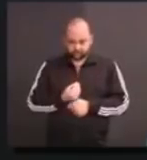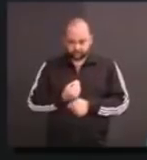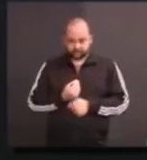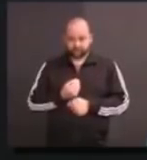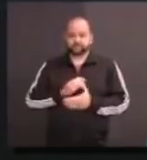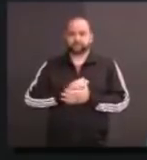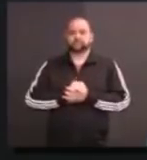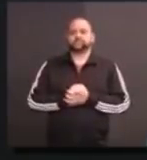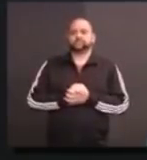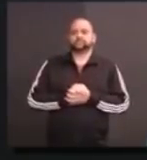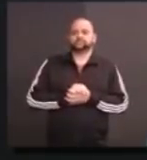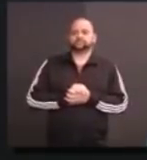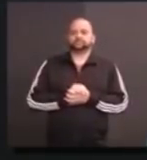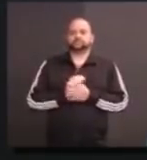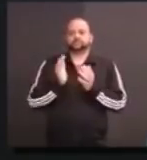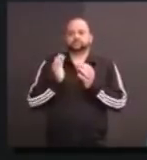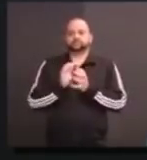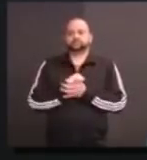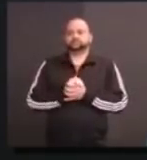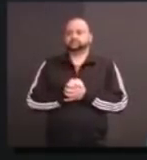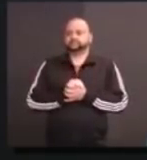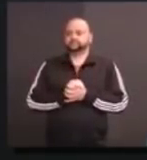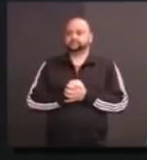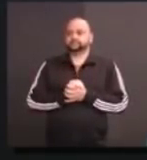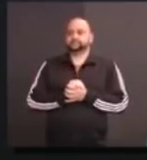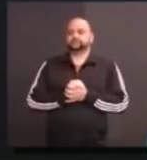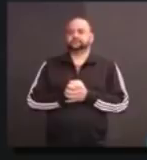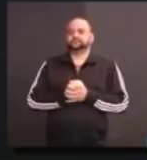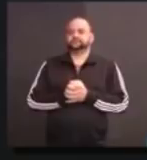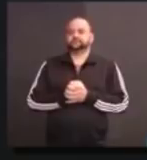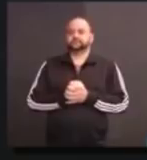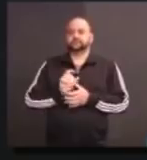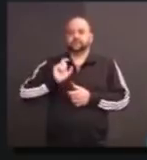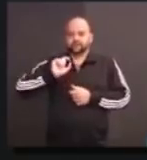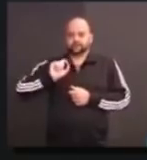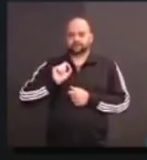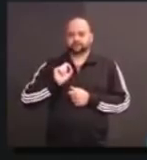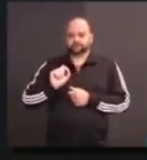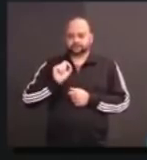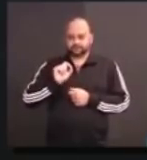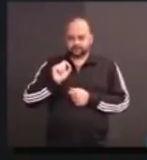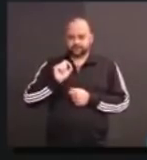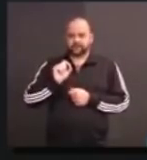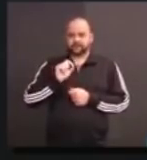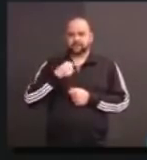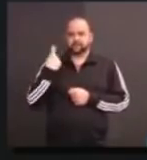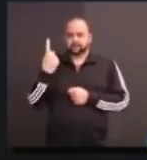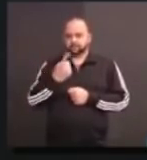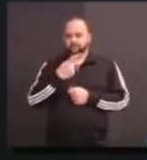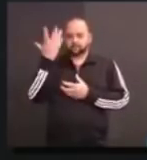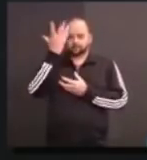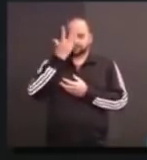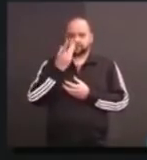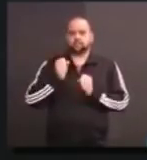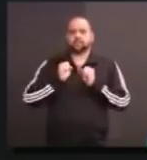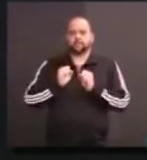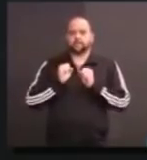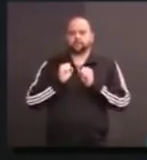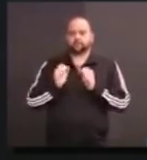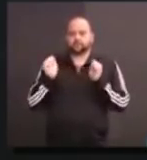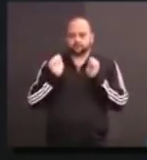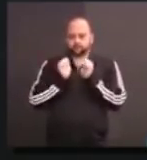cristão, que esses benfeitores possam estar conosco neste